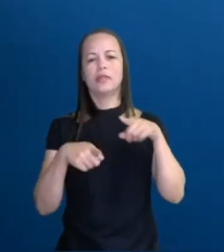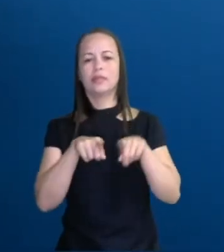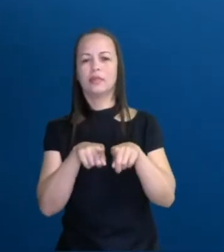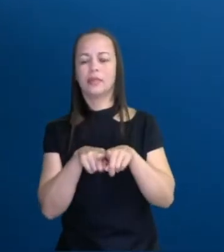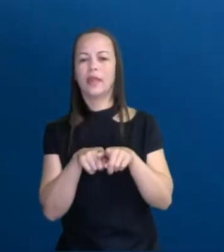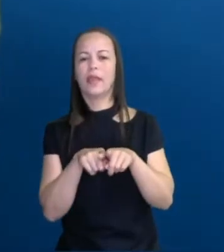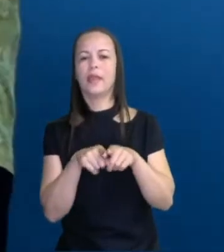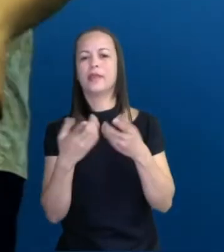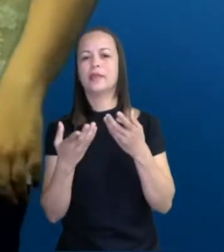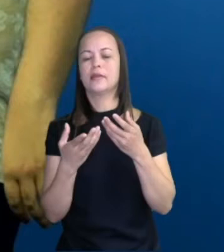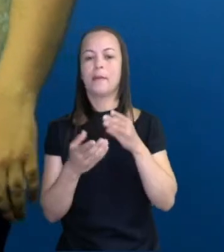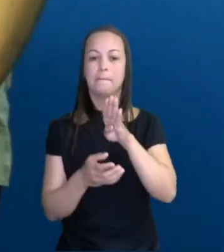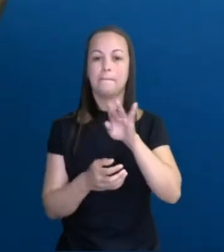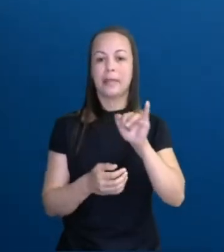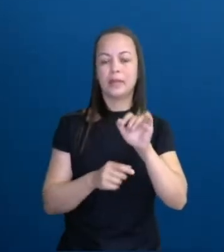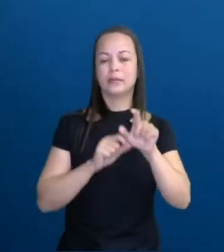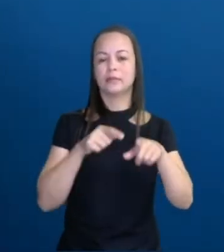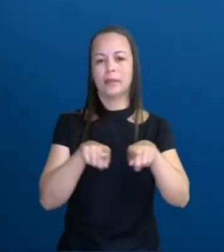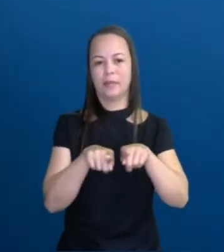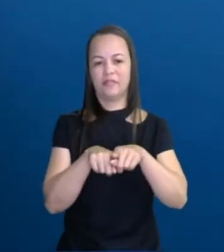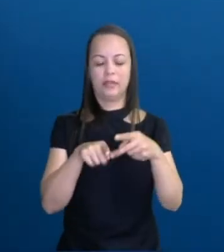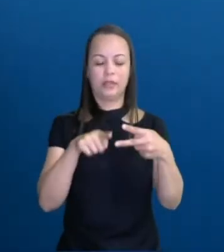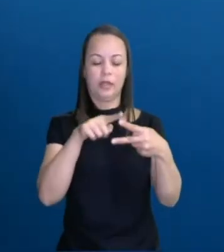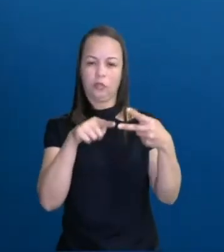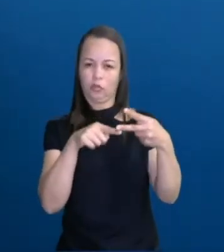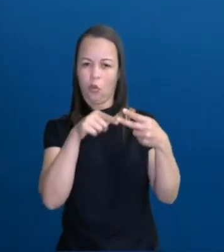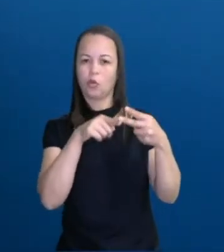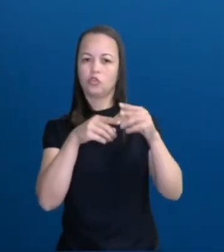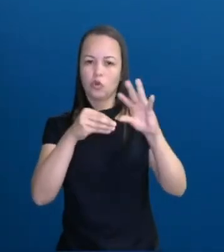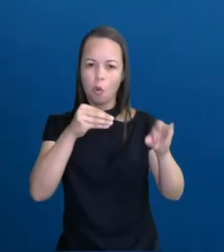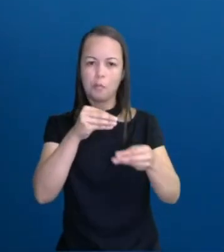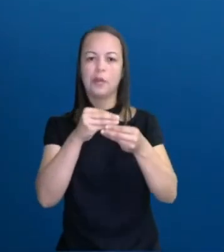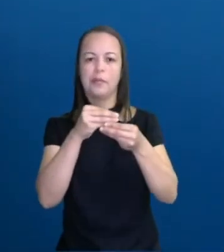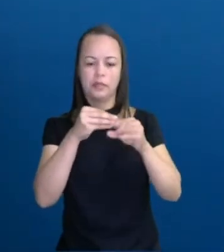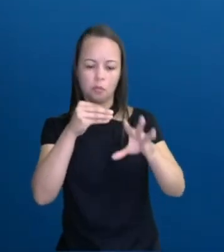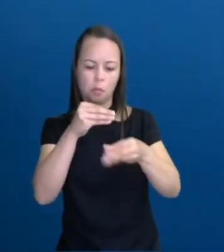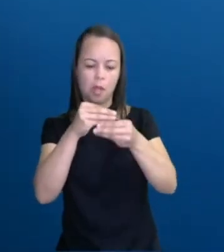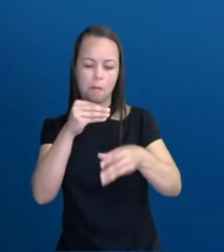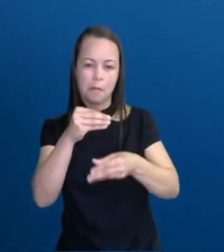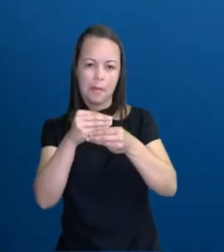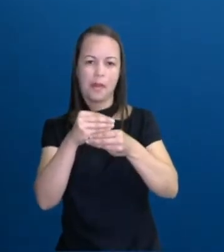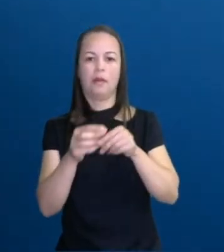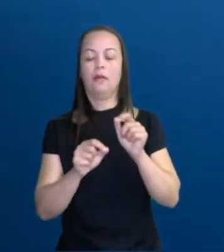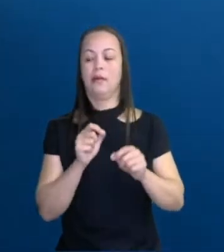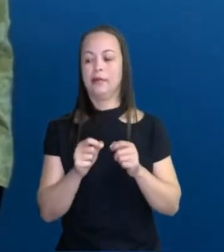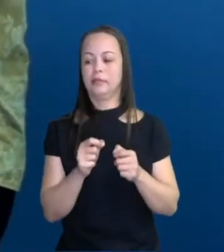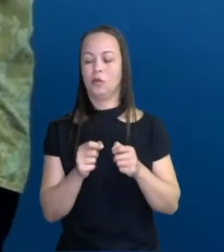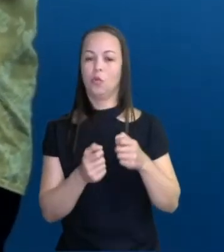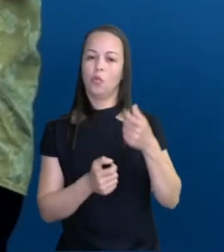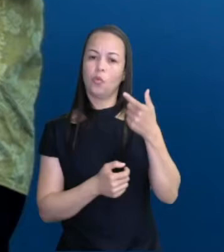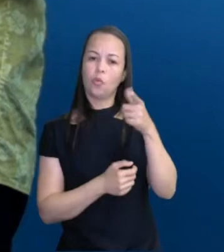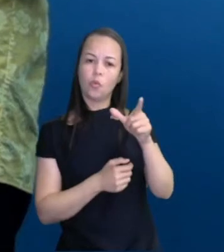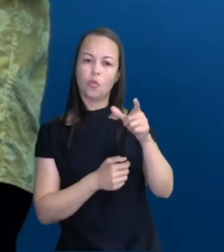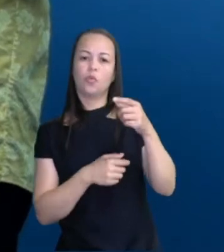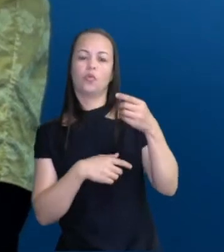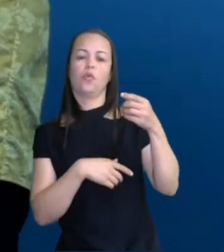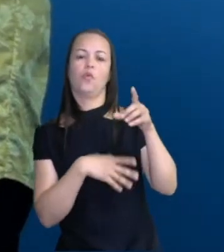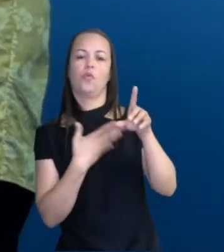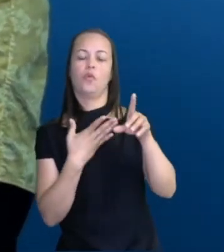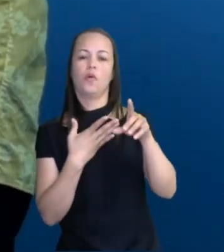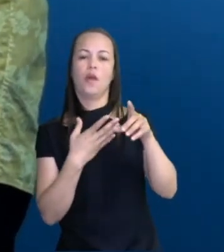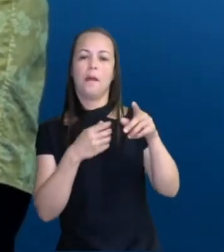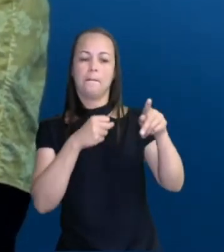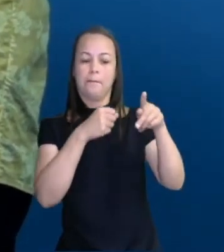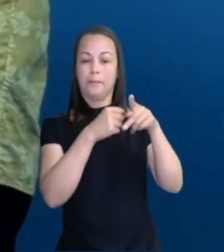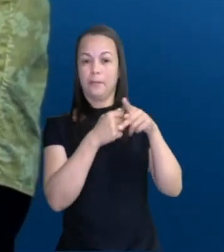vão receber dois complementos. Um sem a preposição, que é o objeto direto, e outro com preposição,